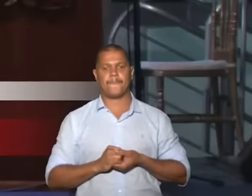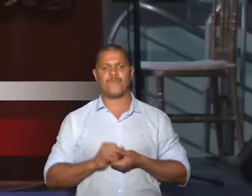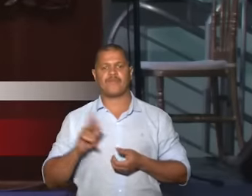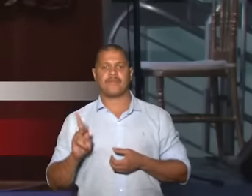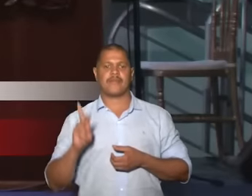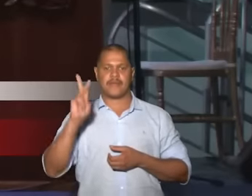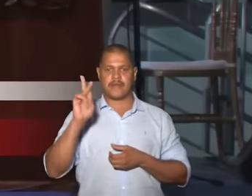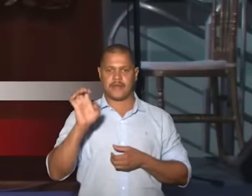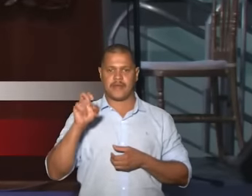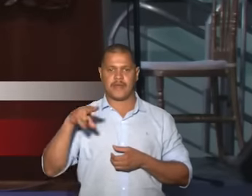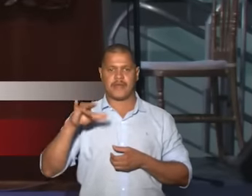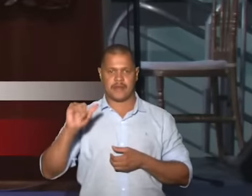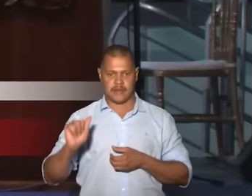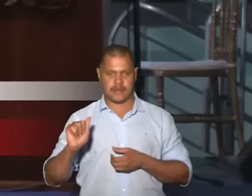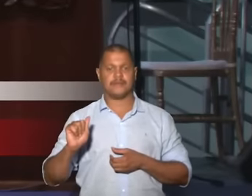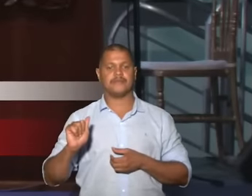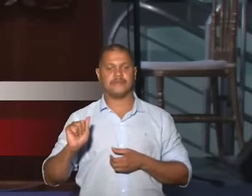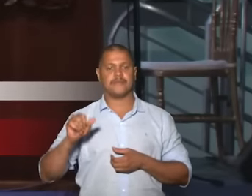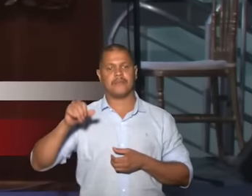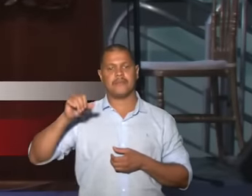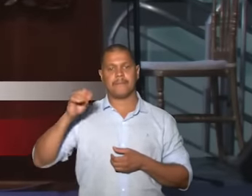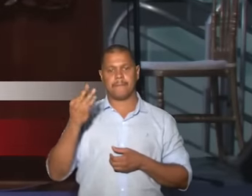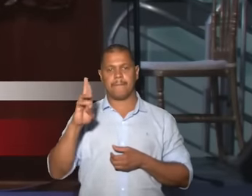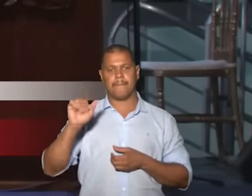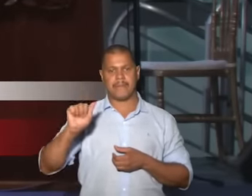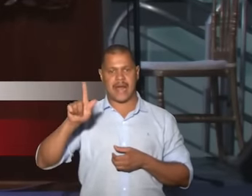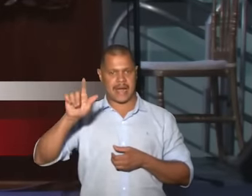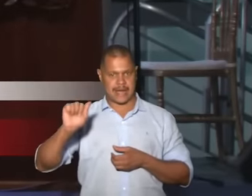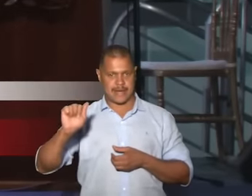Kênia de Souza Braga.